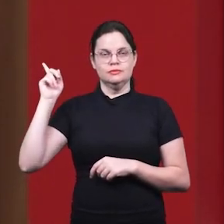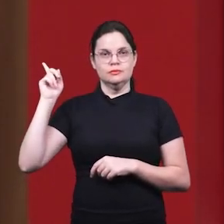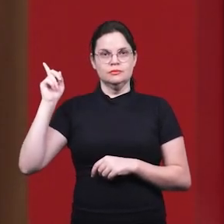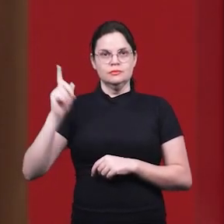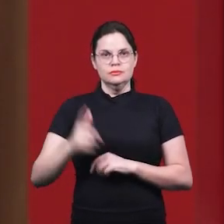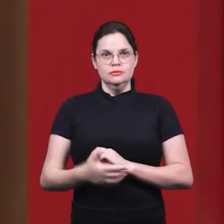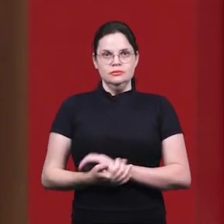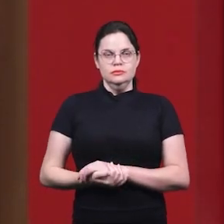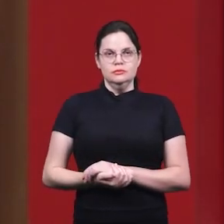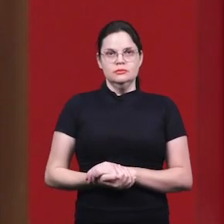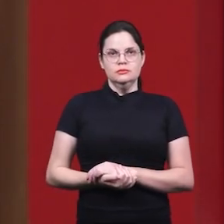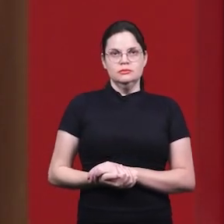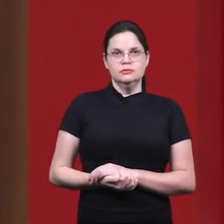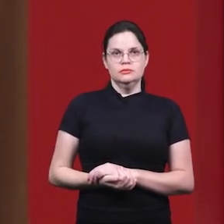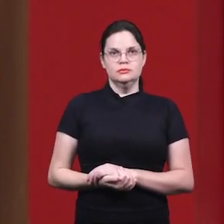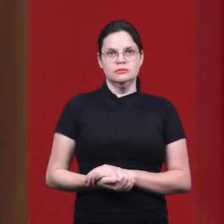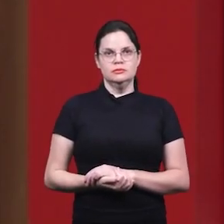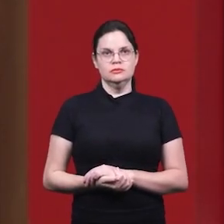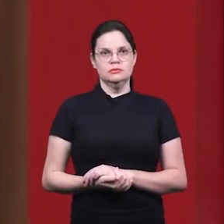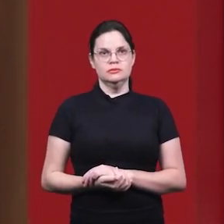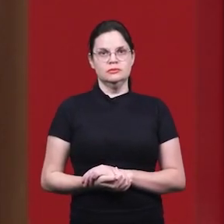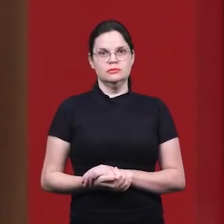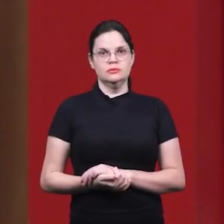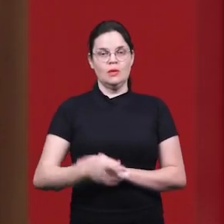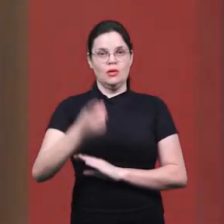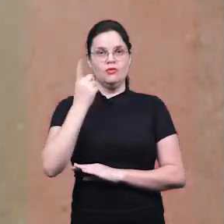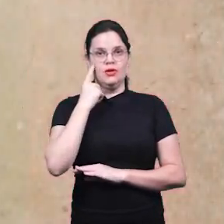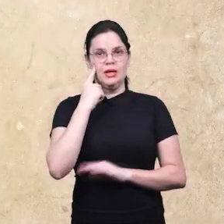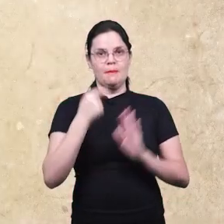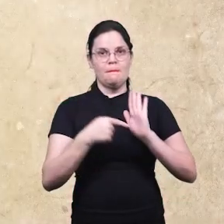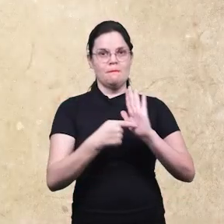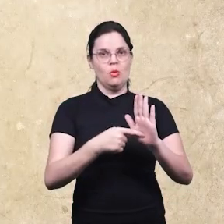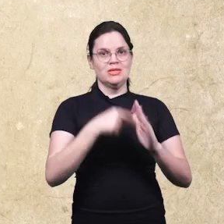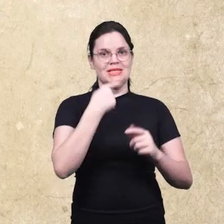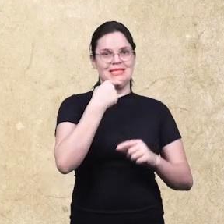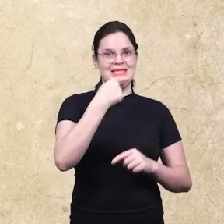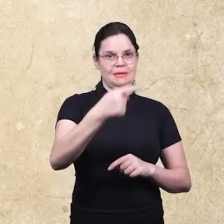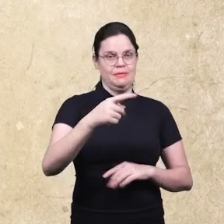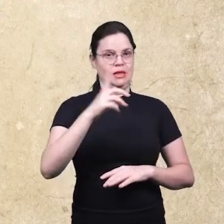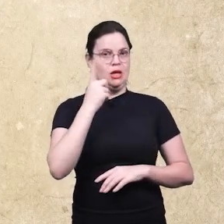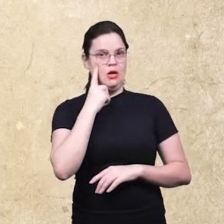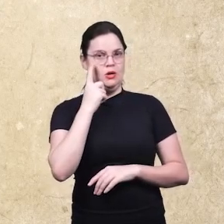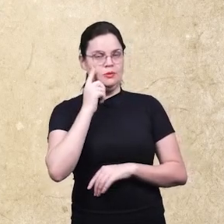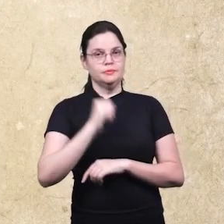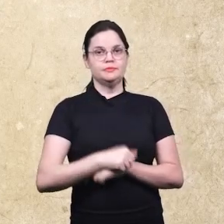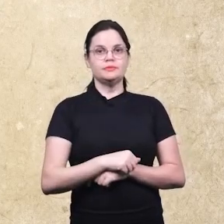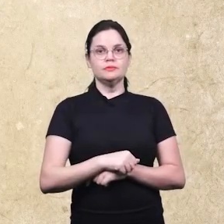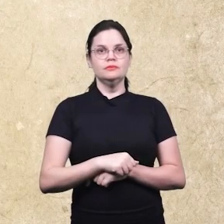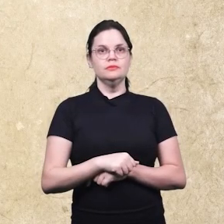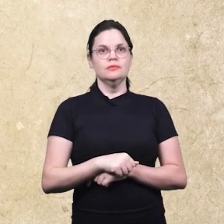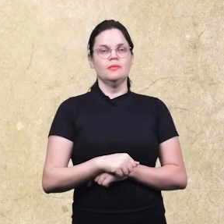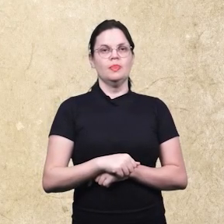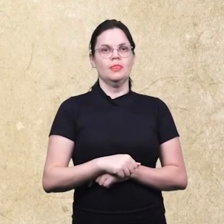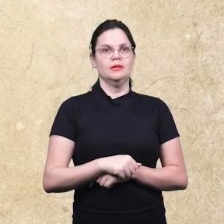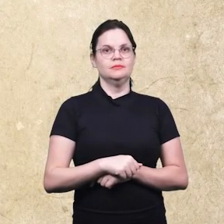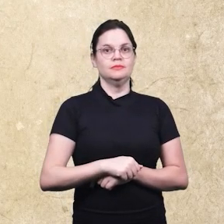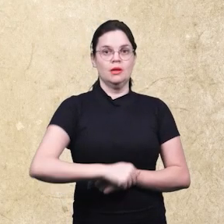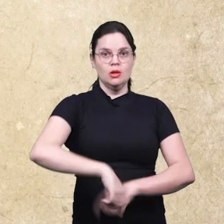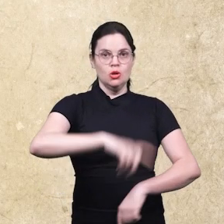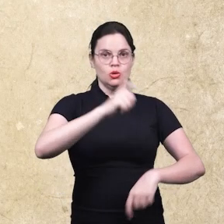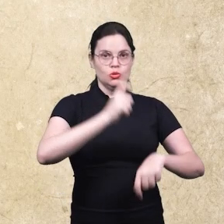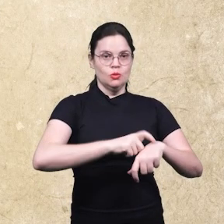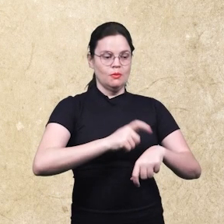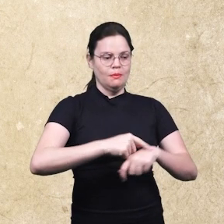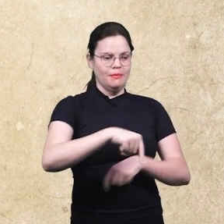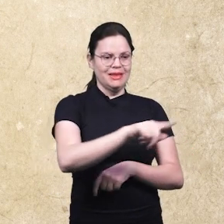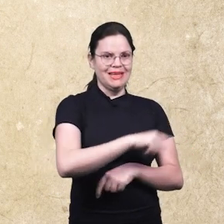quadro que mostra a sequência das semanas. Desde a saída da ordem para restaurar